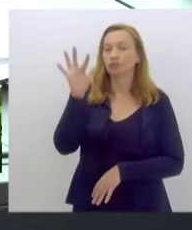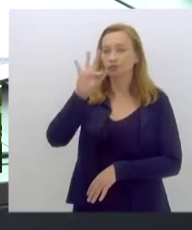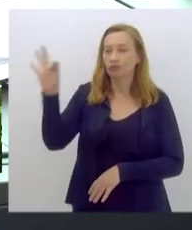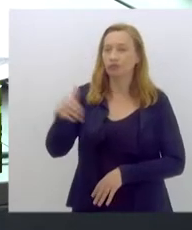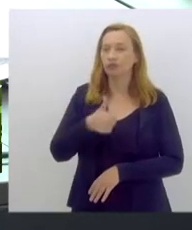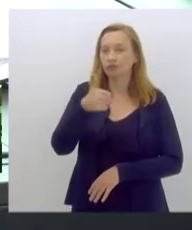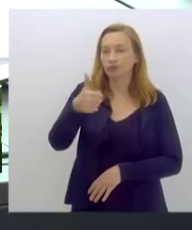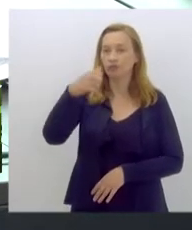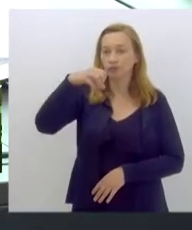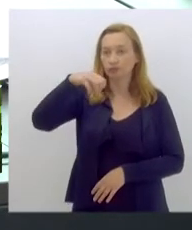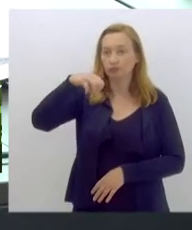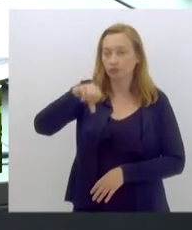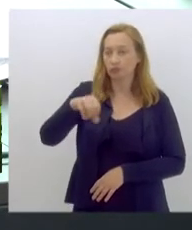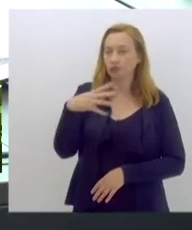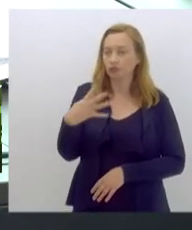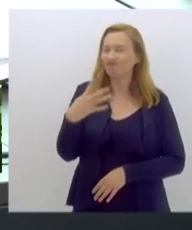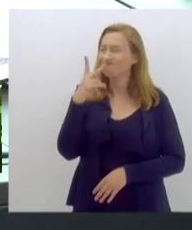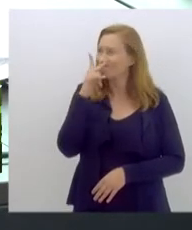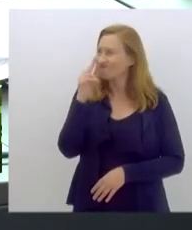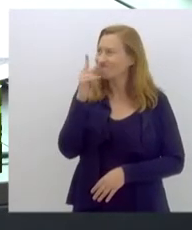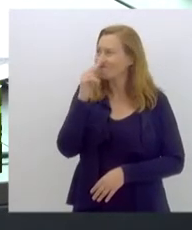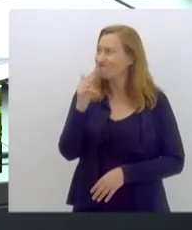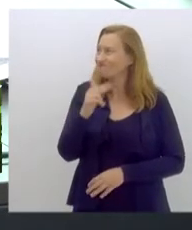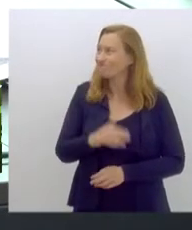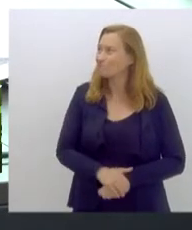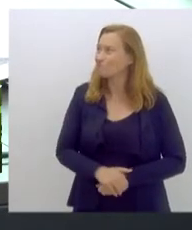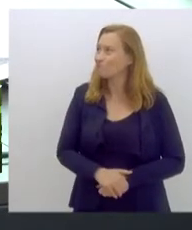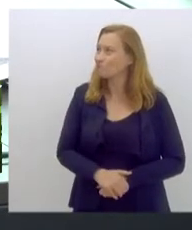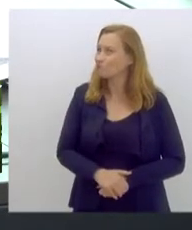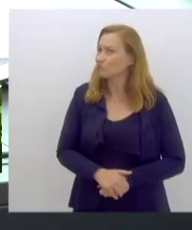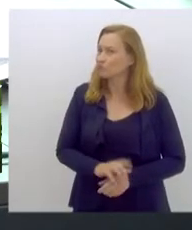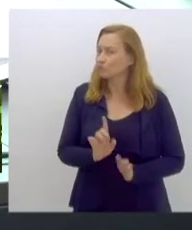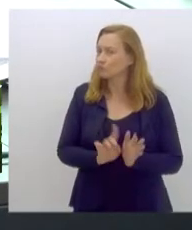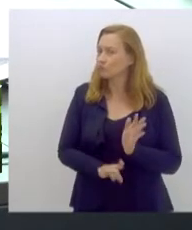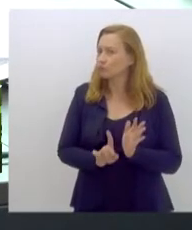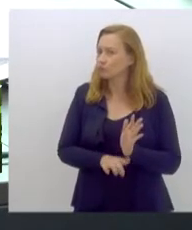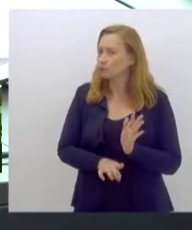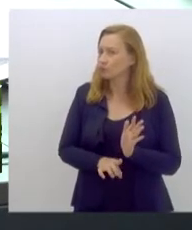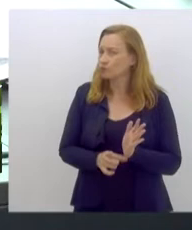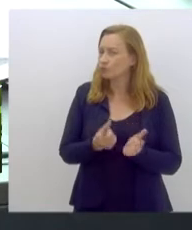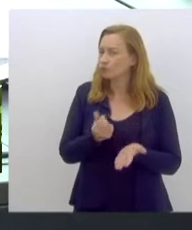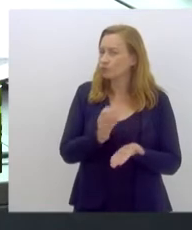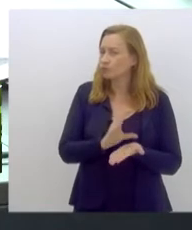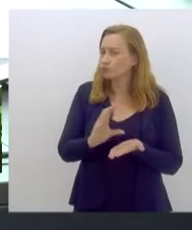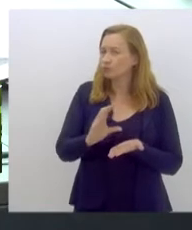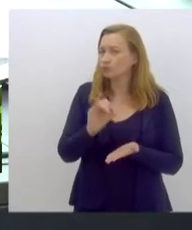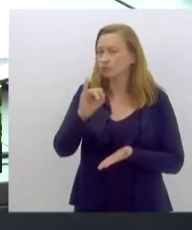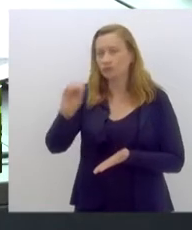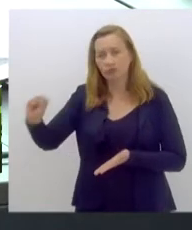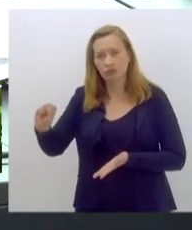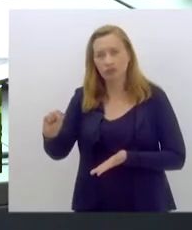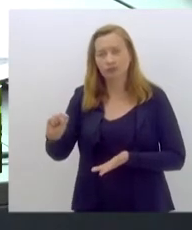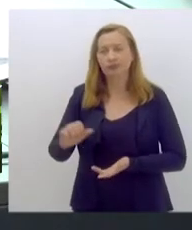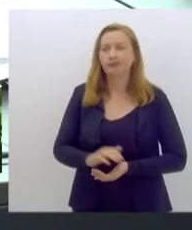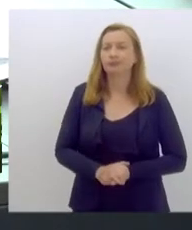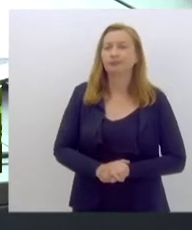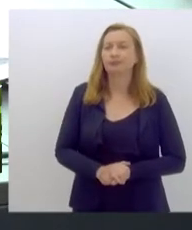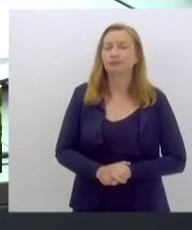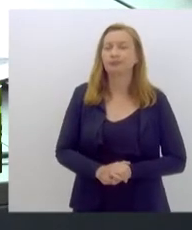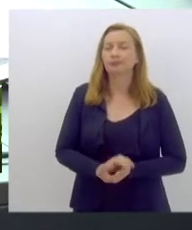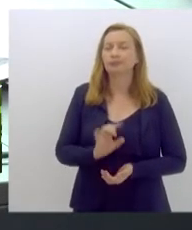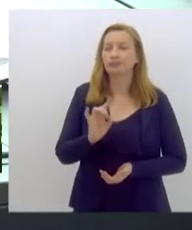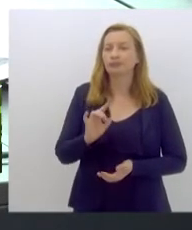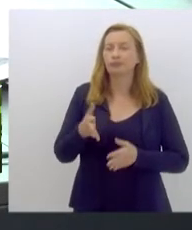194, fica parecendo que as reduções de alíquota do ICMS se deu única